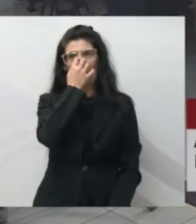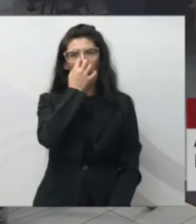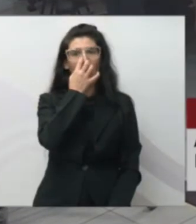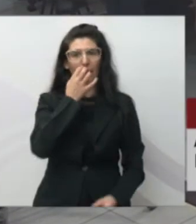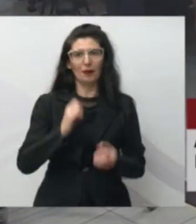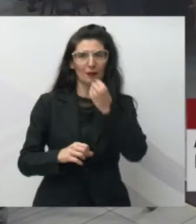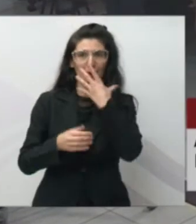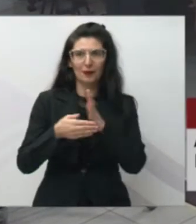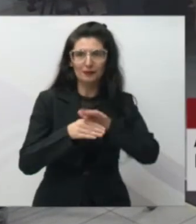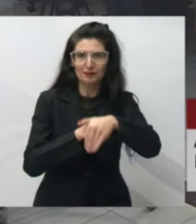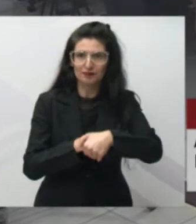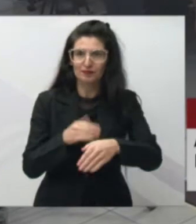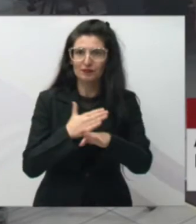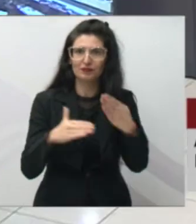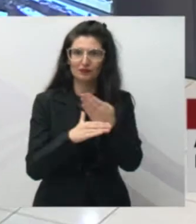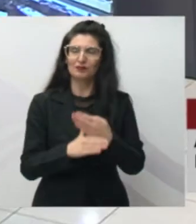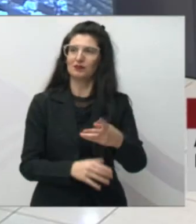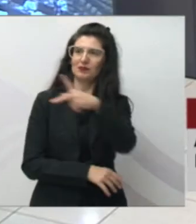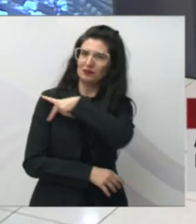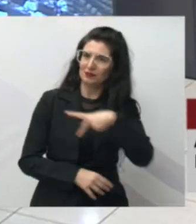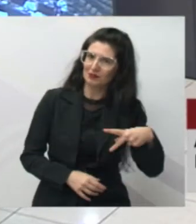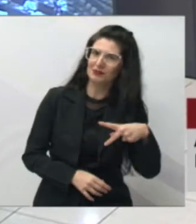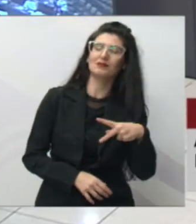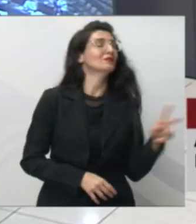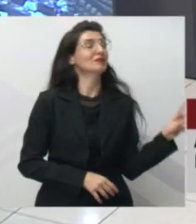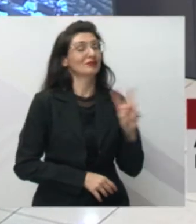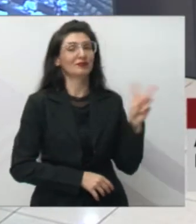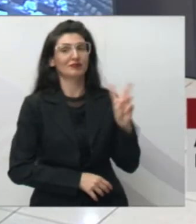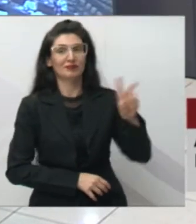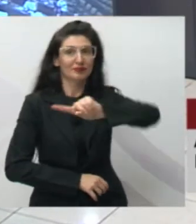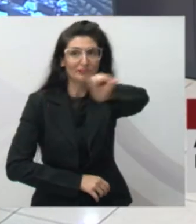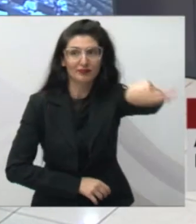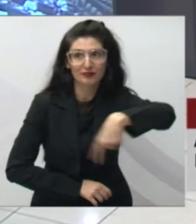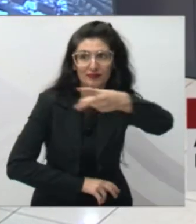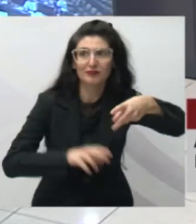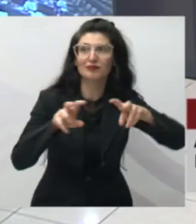Boa noite a todos, senhor presidente, nobres vereadores.